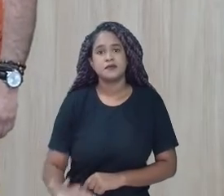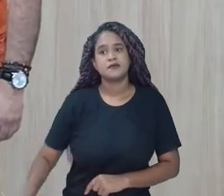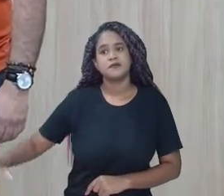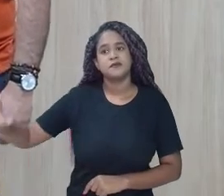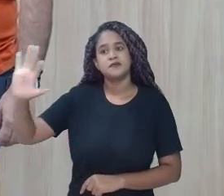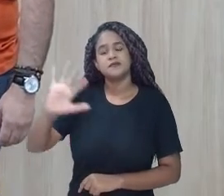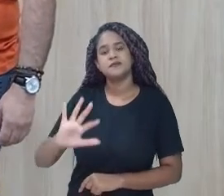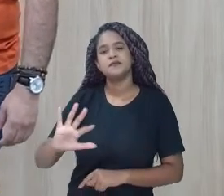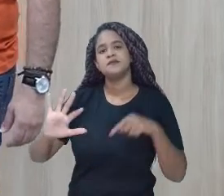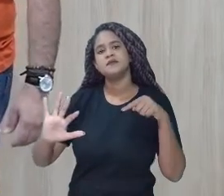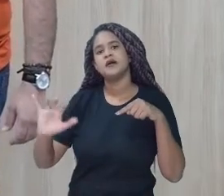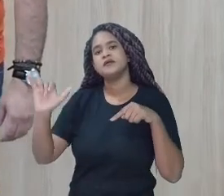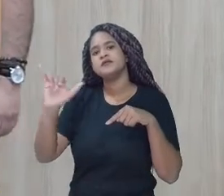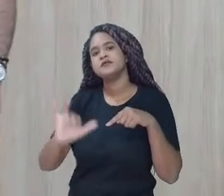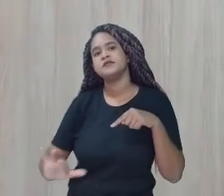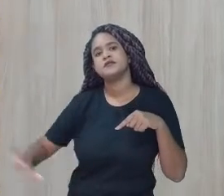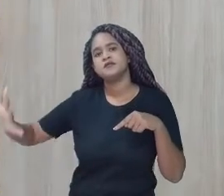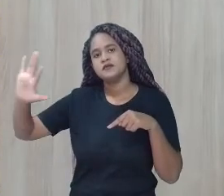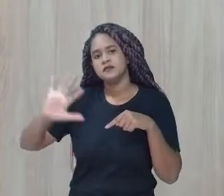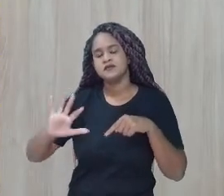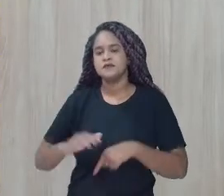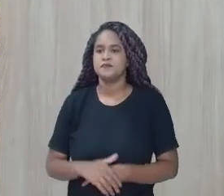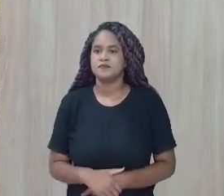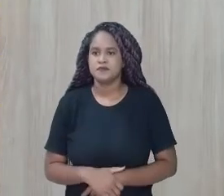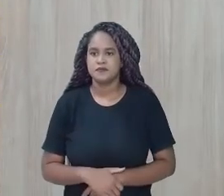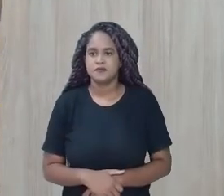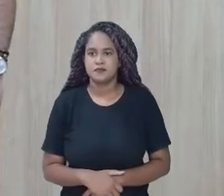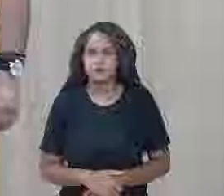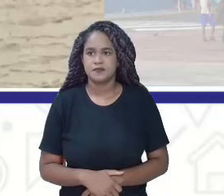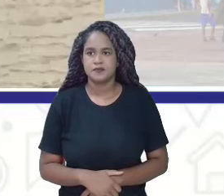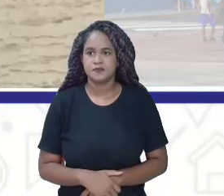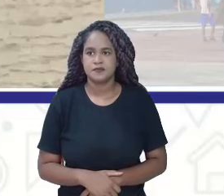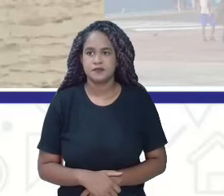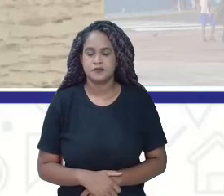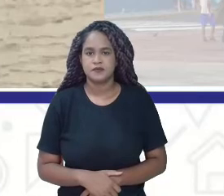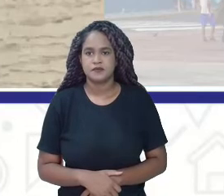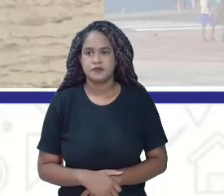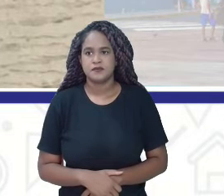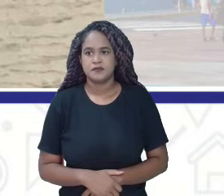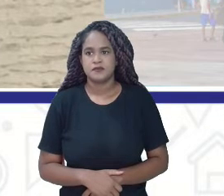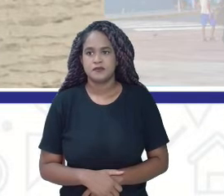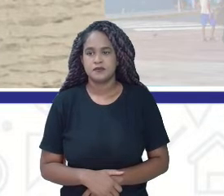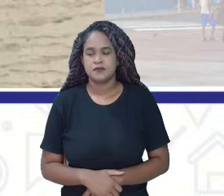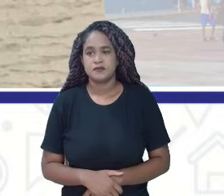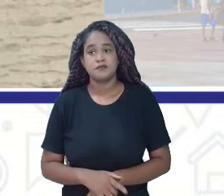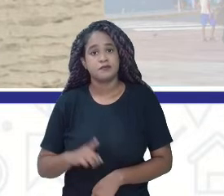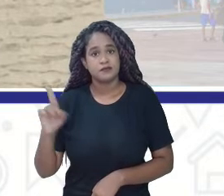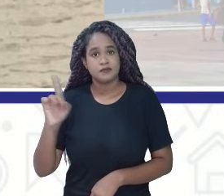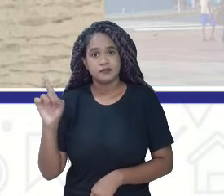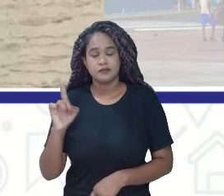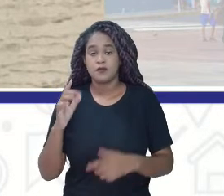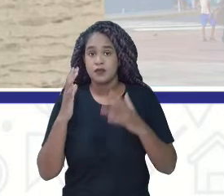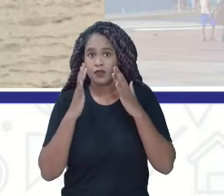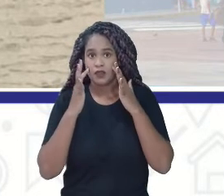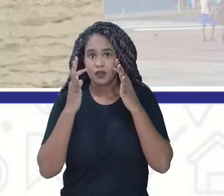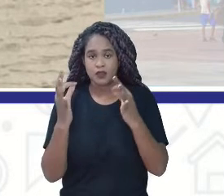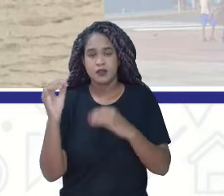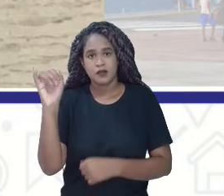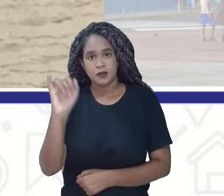Vamos começar observando uma imagem. Então a imagem é essa daqui, ó. Presta atenção na